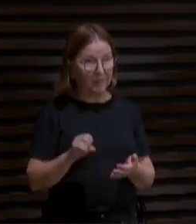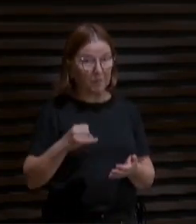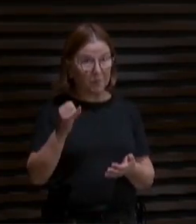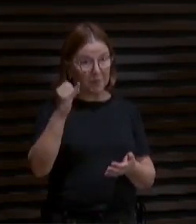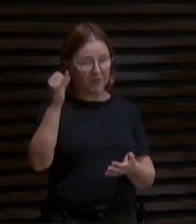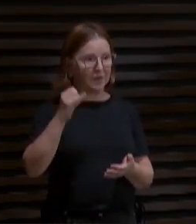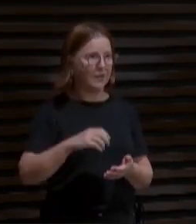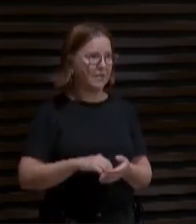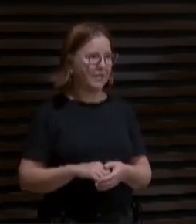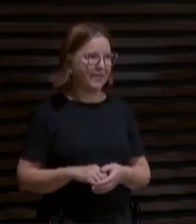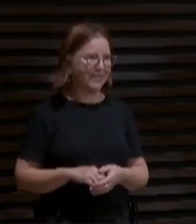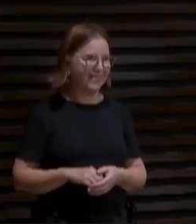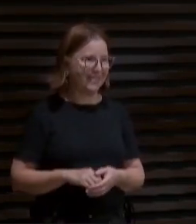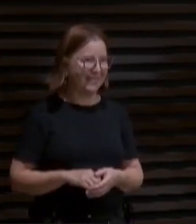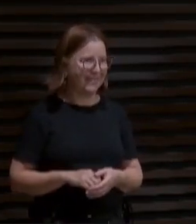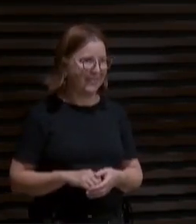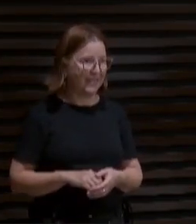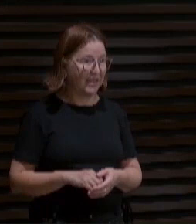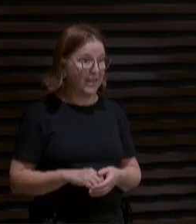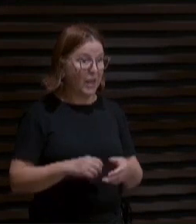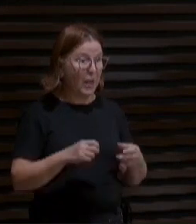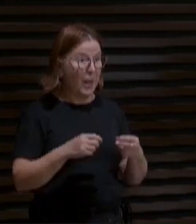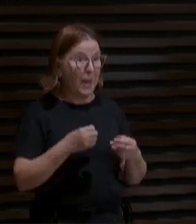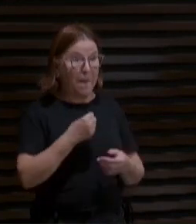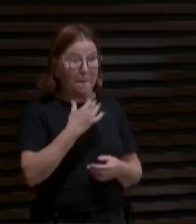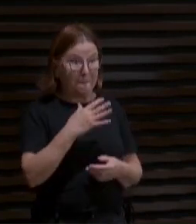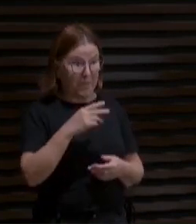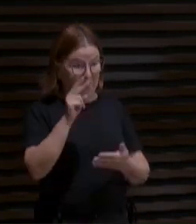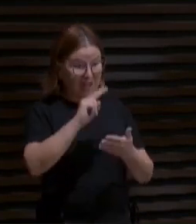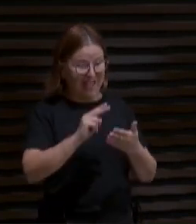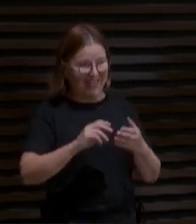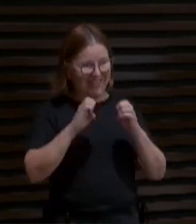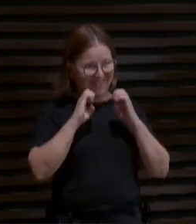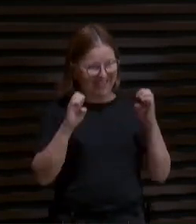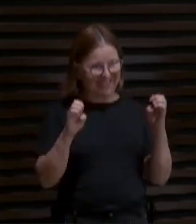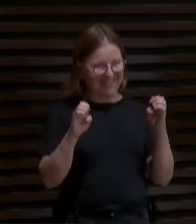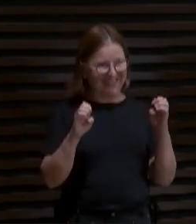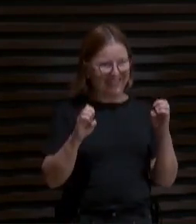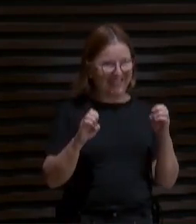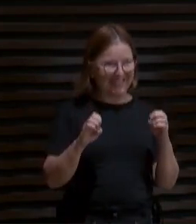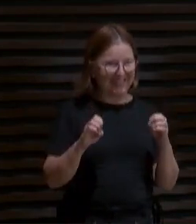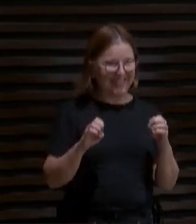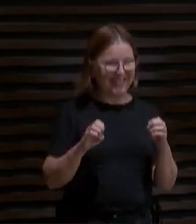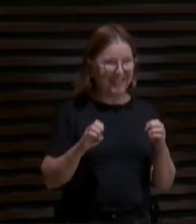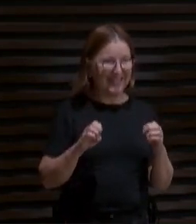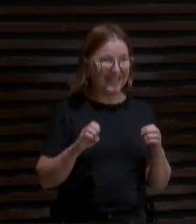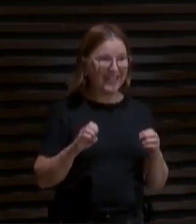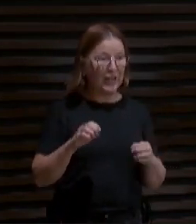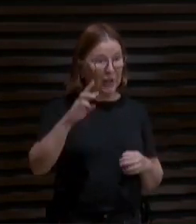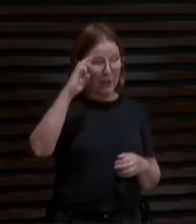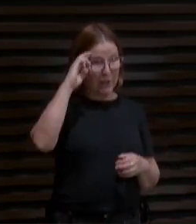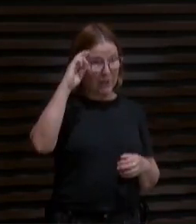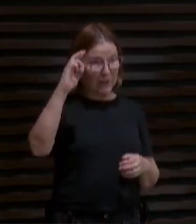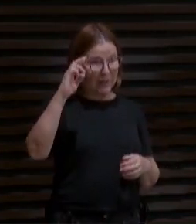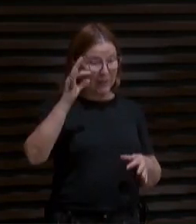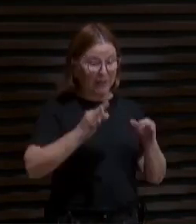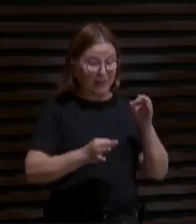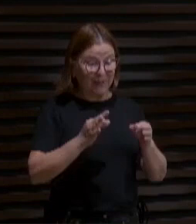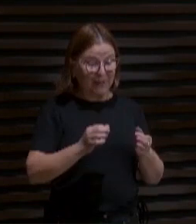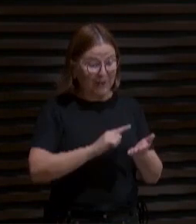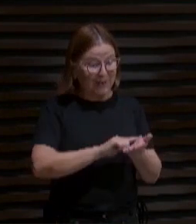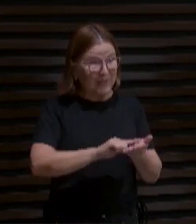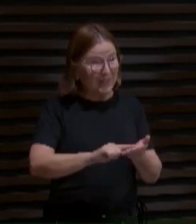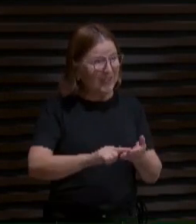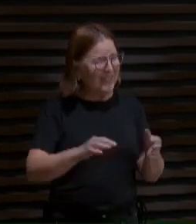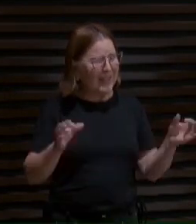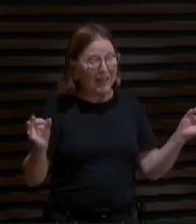Ai, que coisa boa quando a gente vê o evangelho. Quando o Senhor justifica plenamente